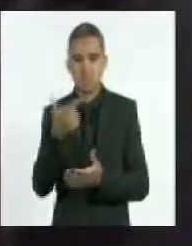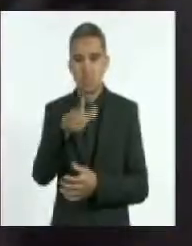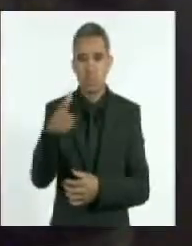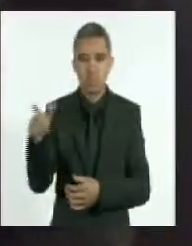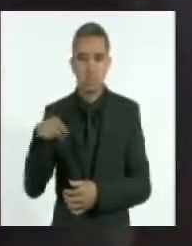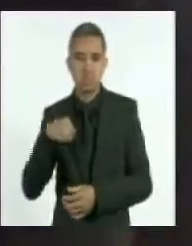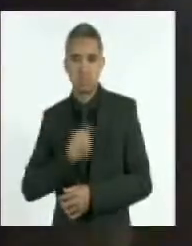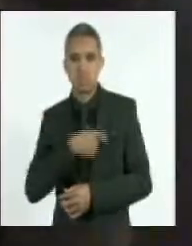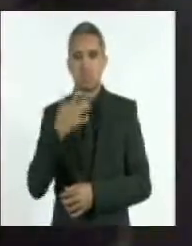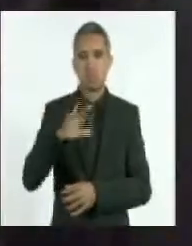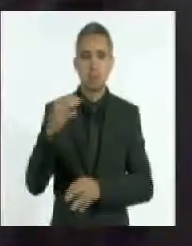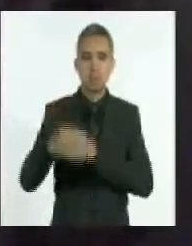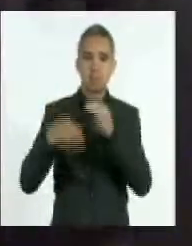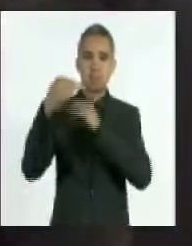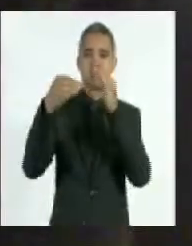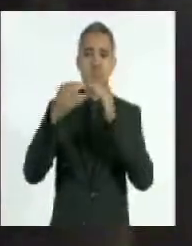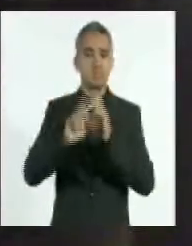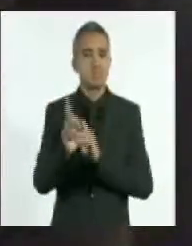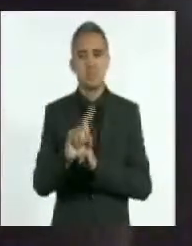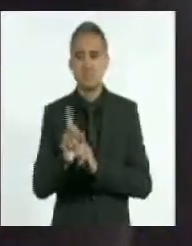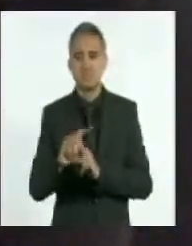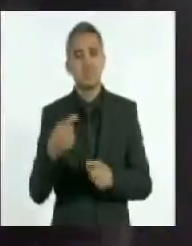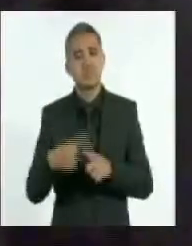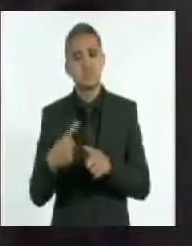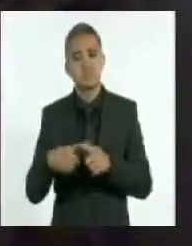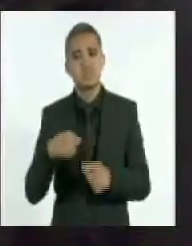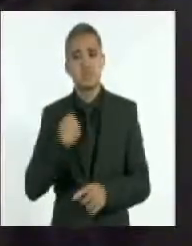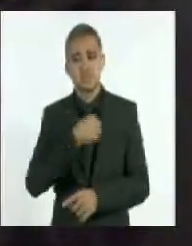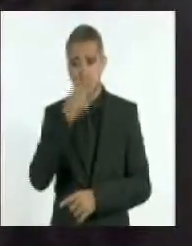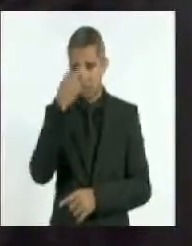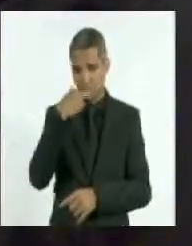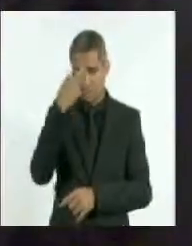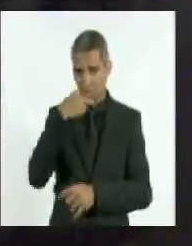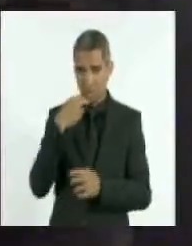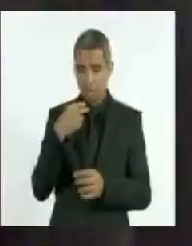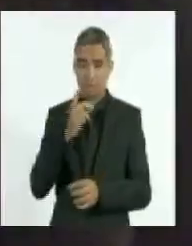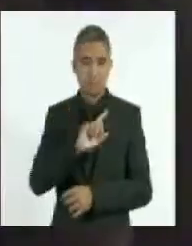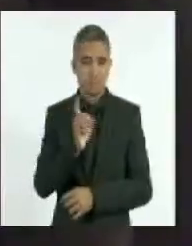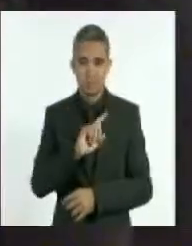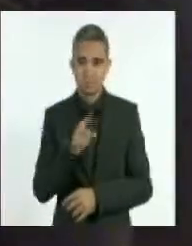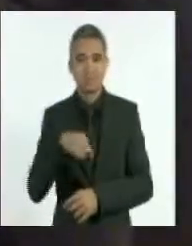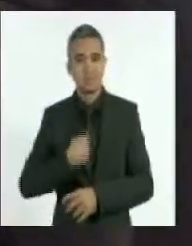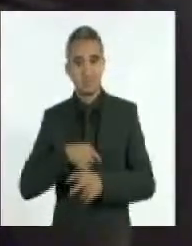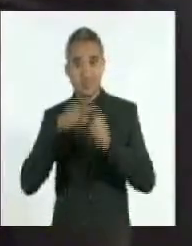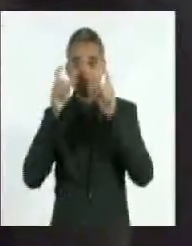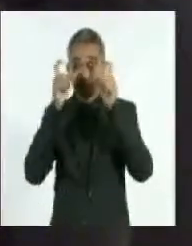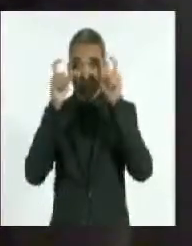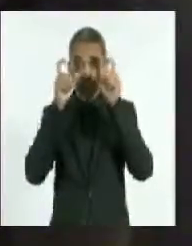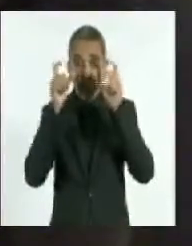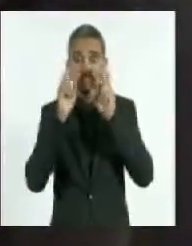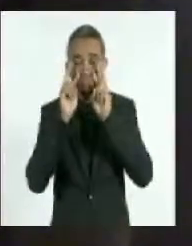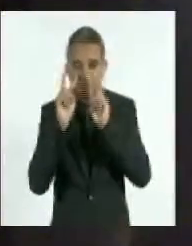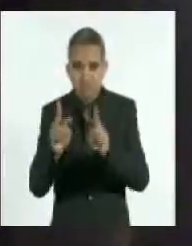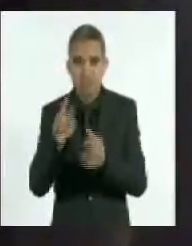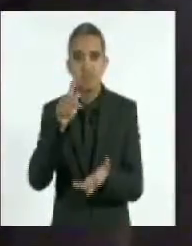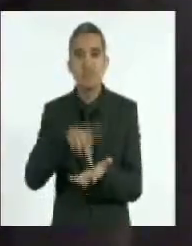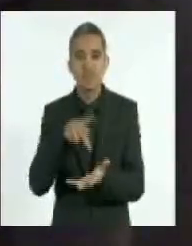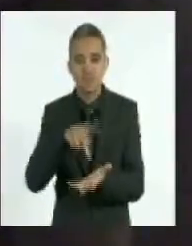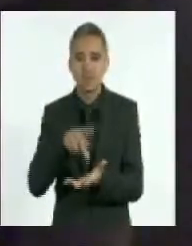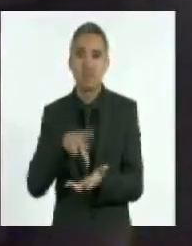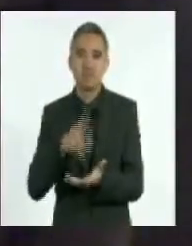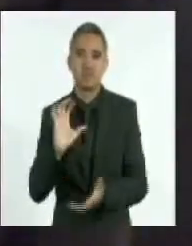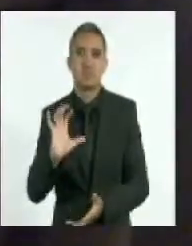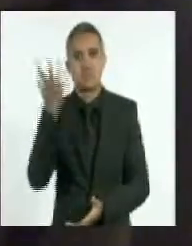queríamos o progresso. Não era isso não, é porque não éramos cegos. Nós estávamos denunciando o que